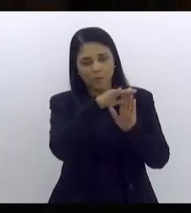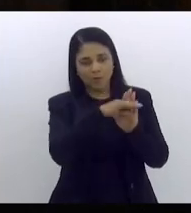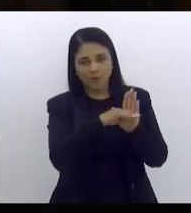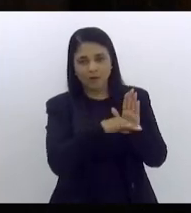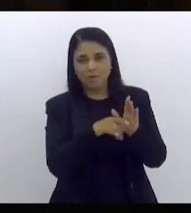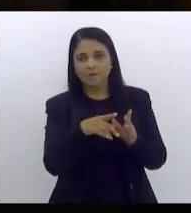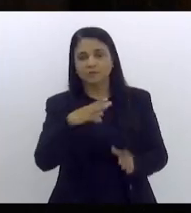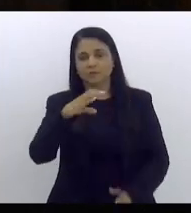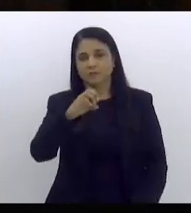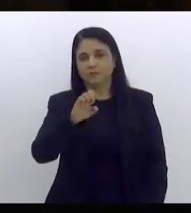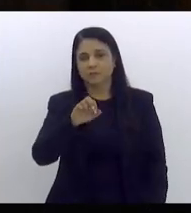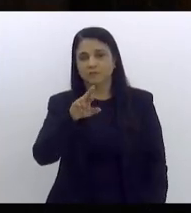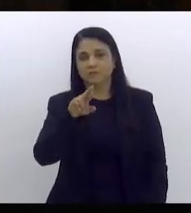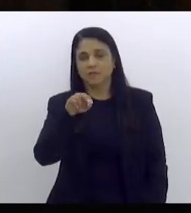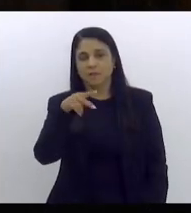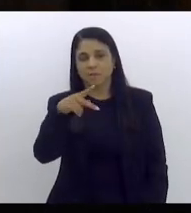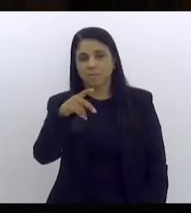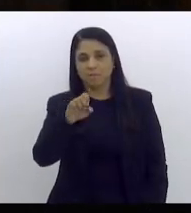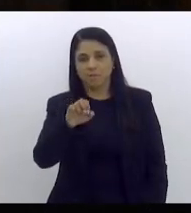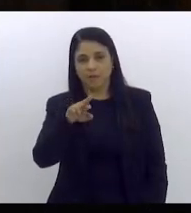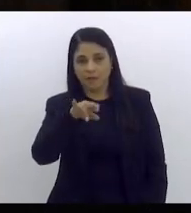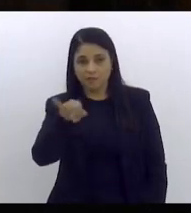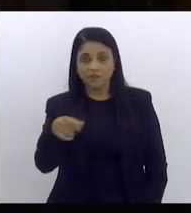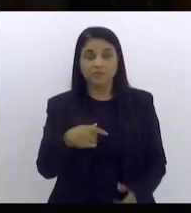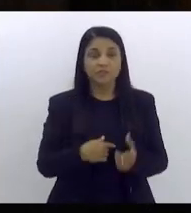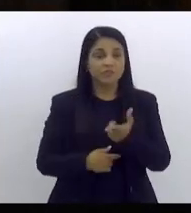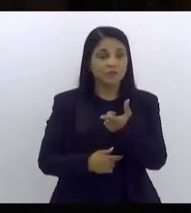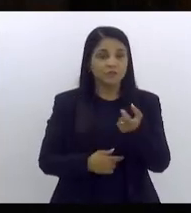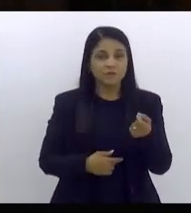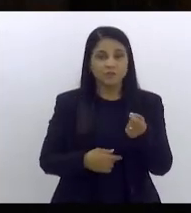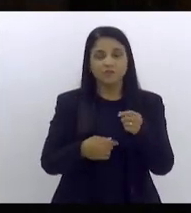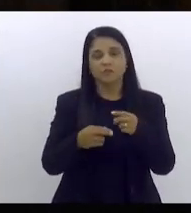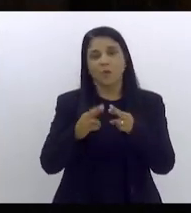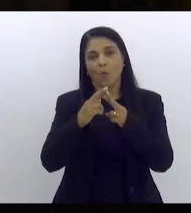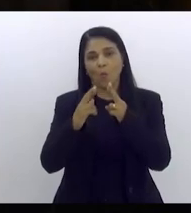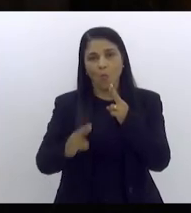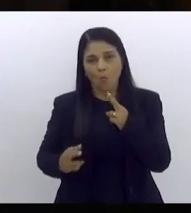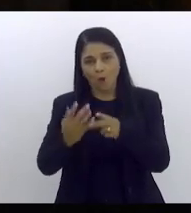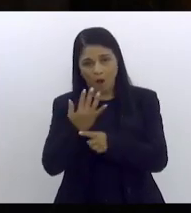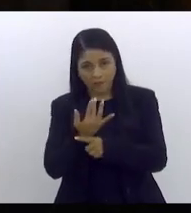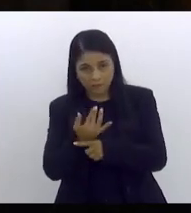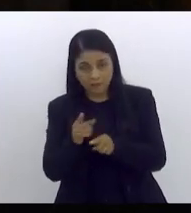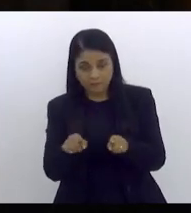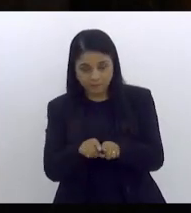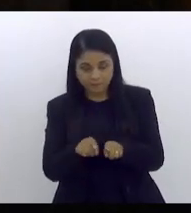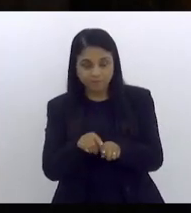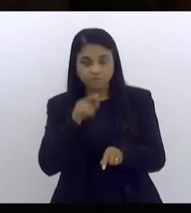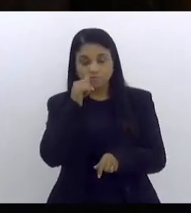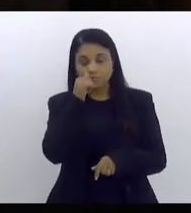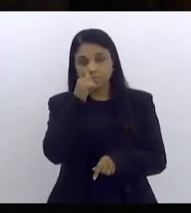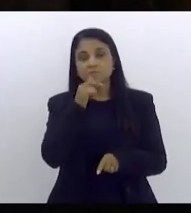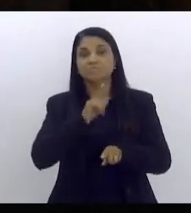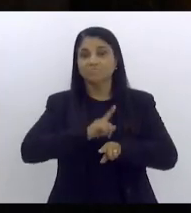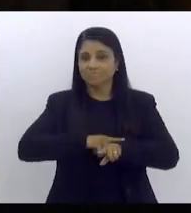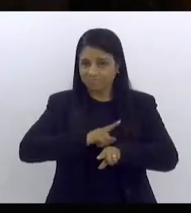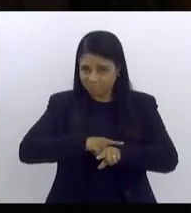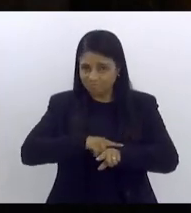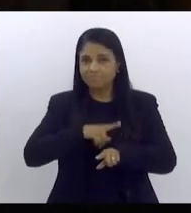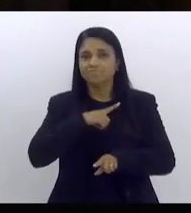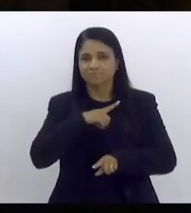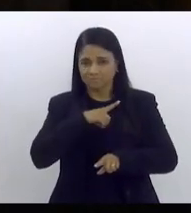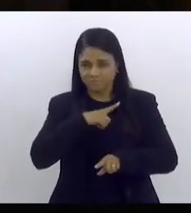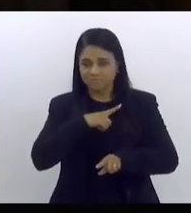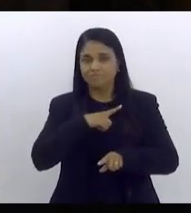e 21 programas na UERJ. Então, a gente vai ter tempo, né, com todas